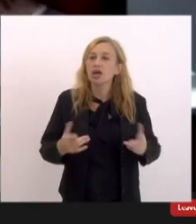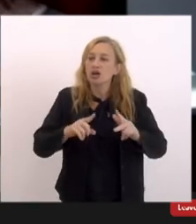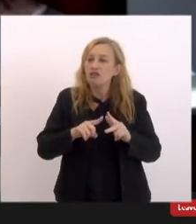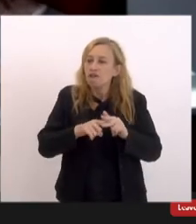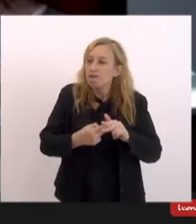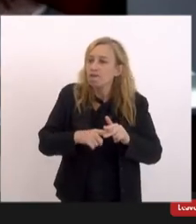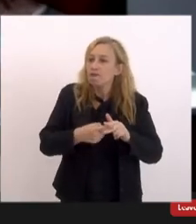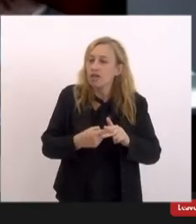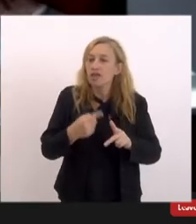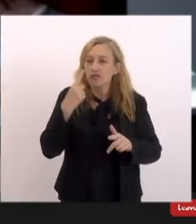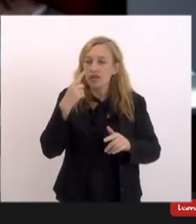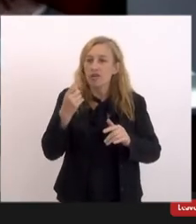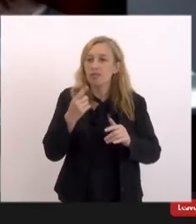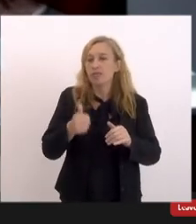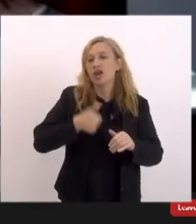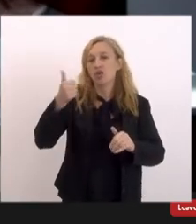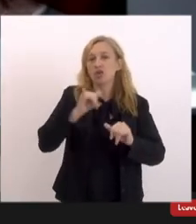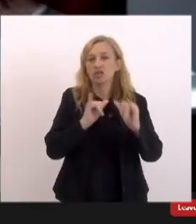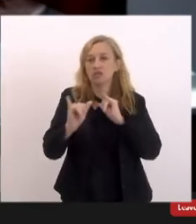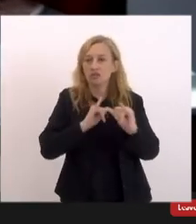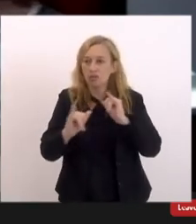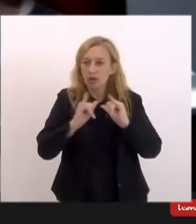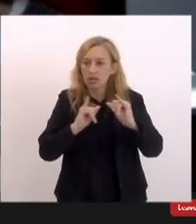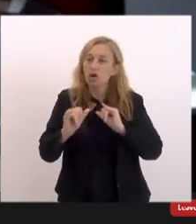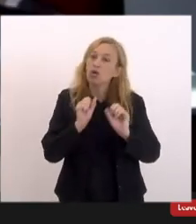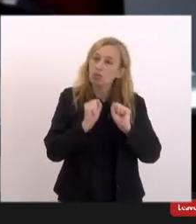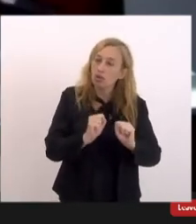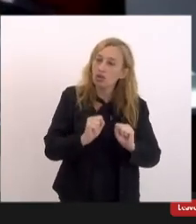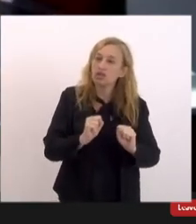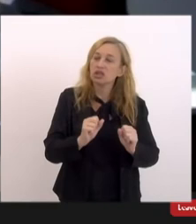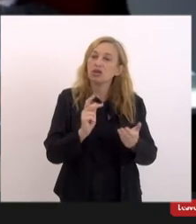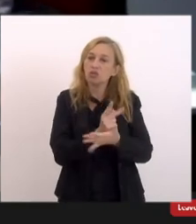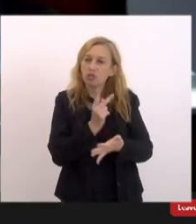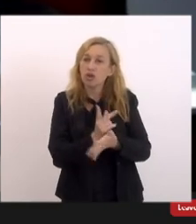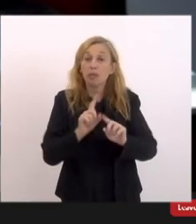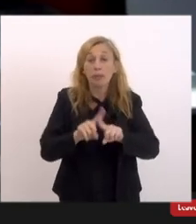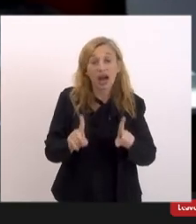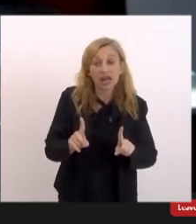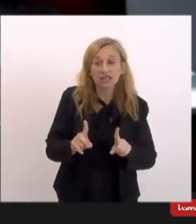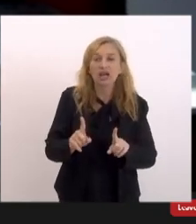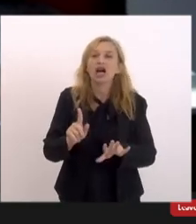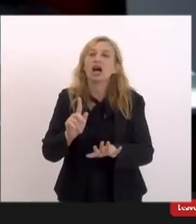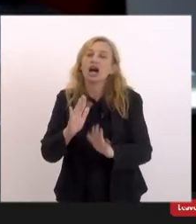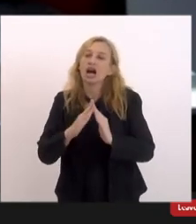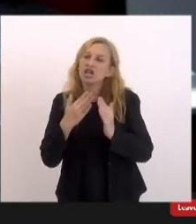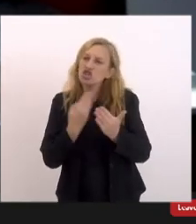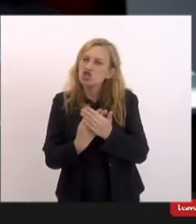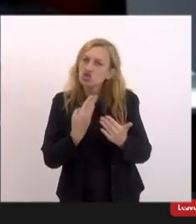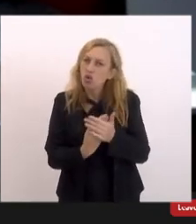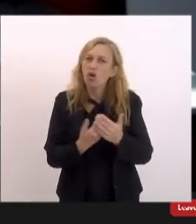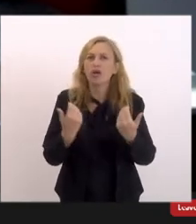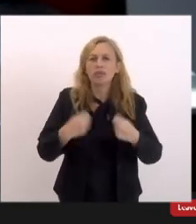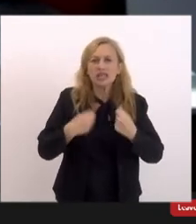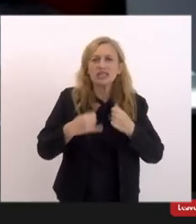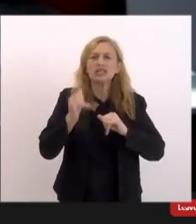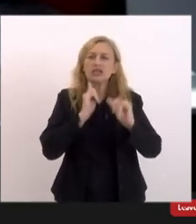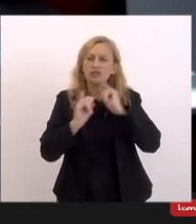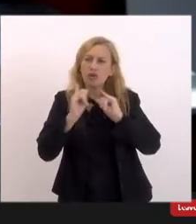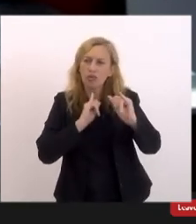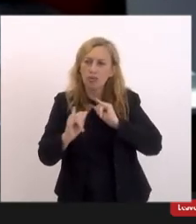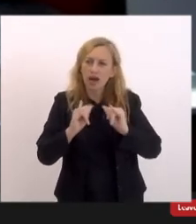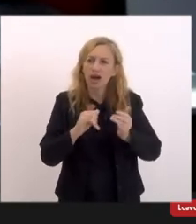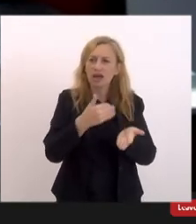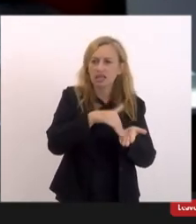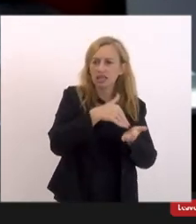ajustar esse fluxo de informações, pode ter algum ruído aí, mas se a escola tem que informar para a SEDUC,